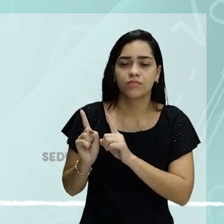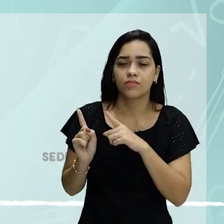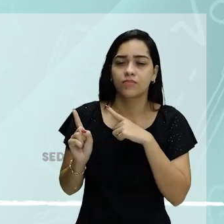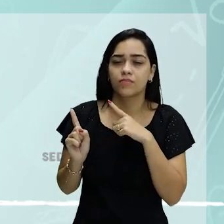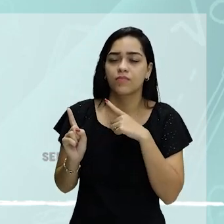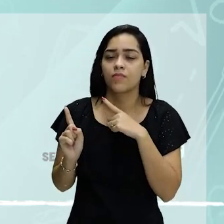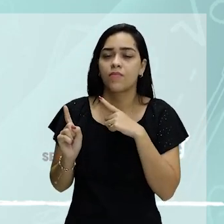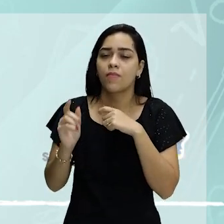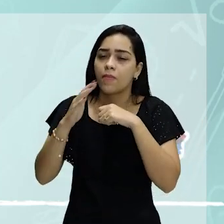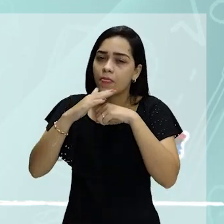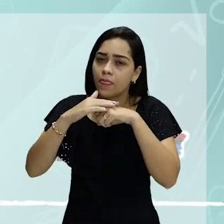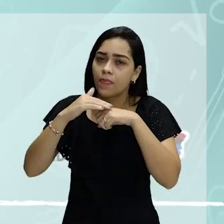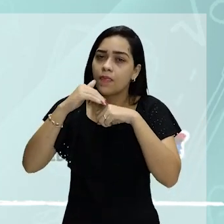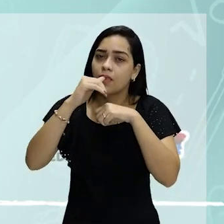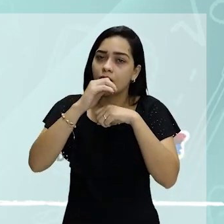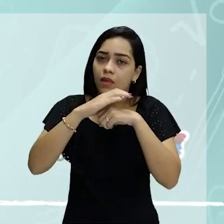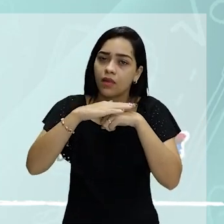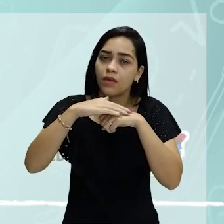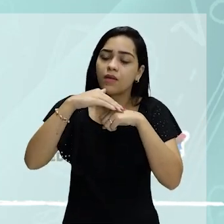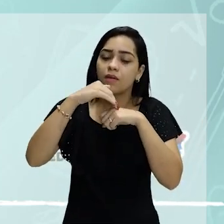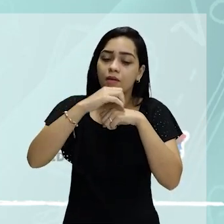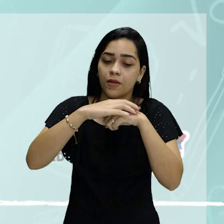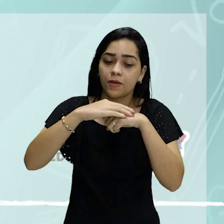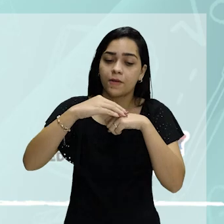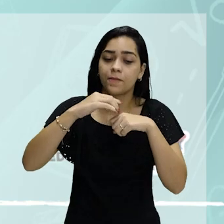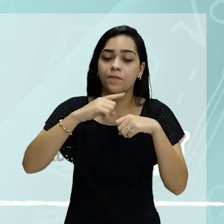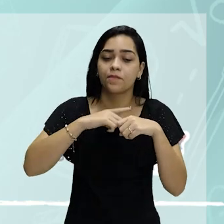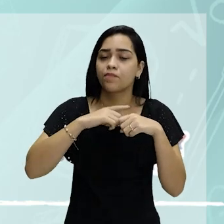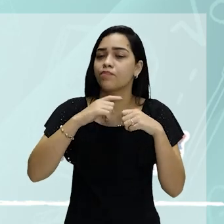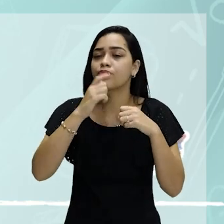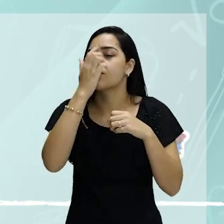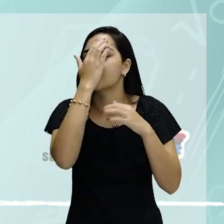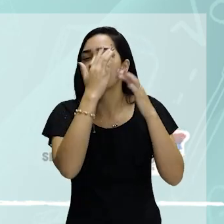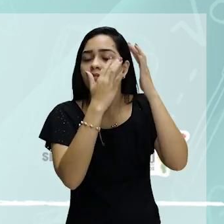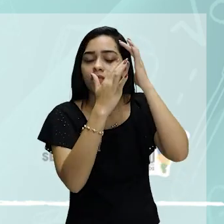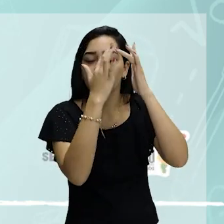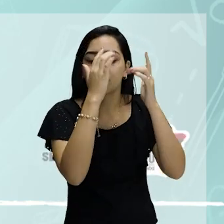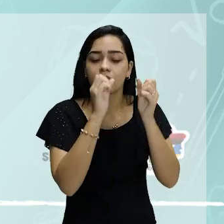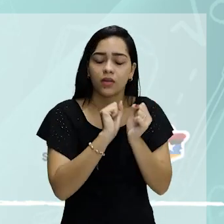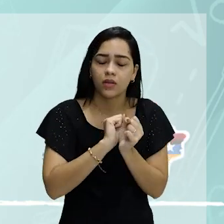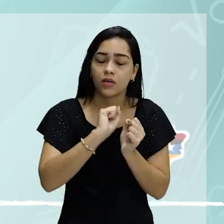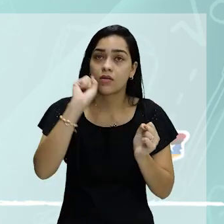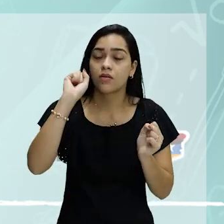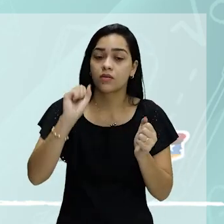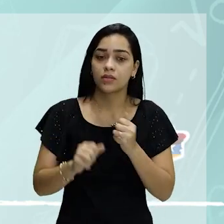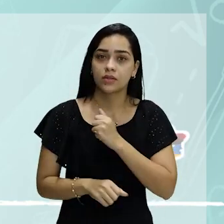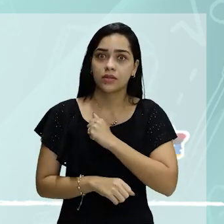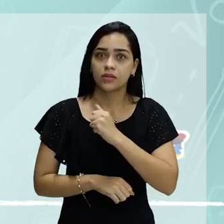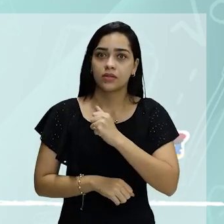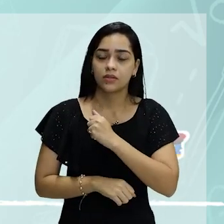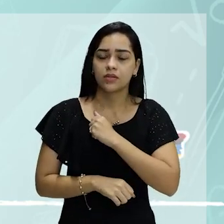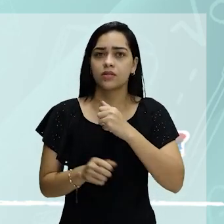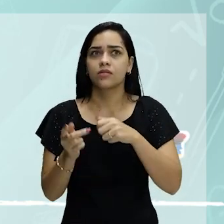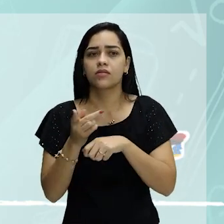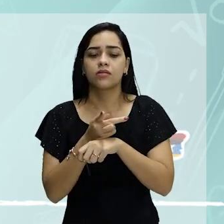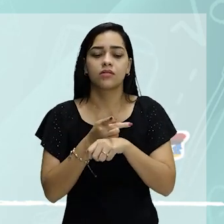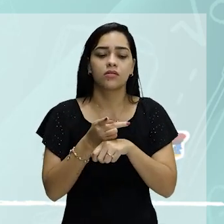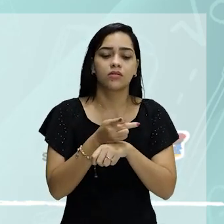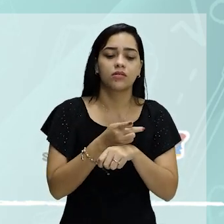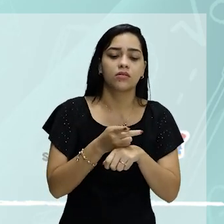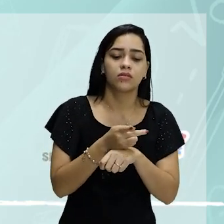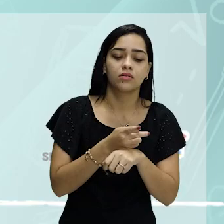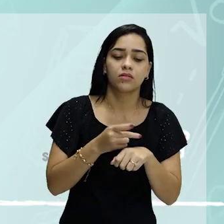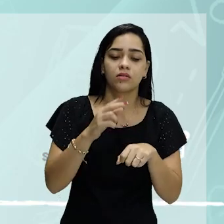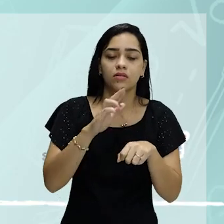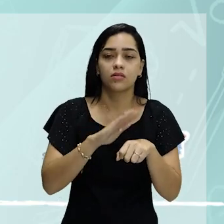alento fresco e leve como a vida, passar delicioso, que delírios! Acordo palpitante, ainda a procuro, embalde a